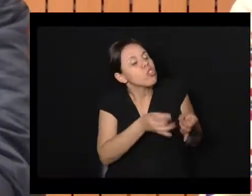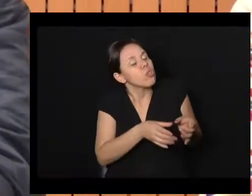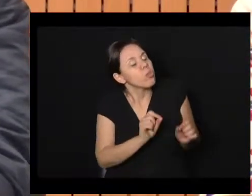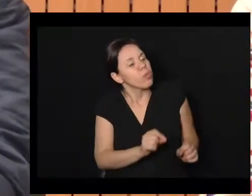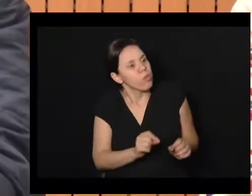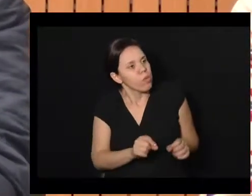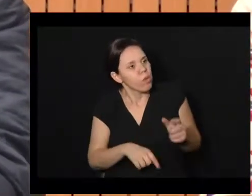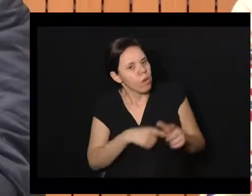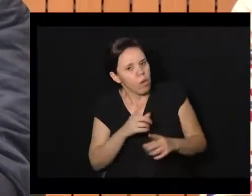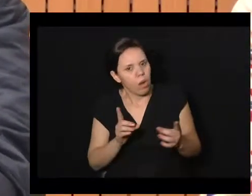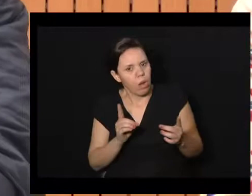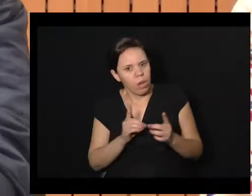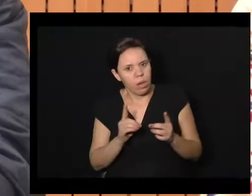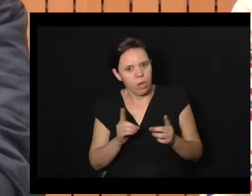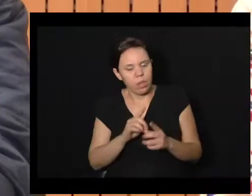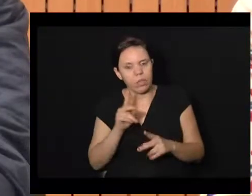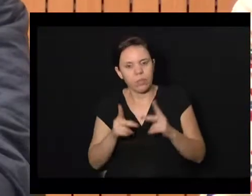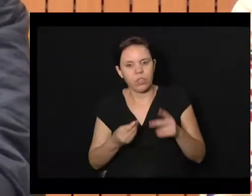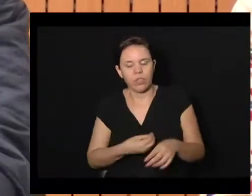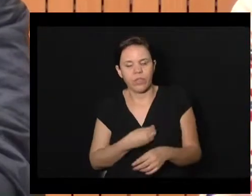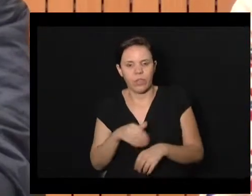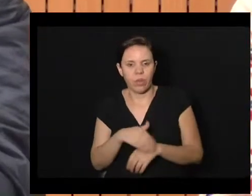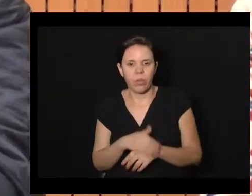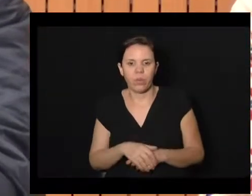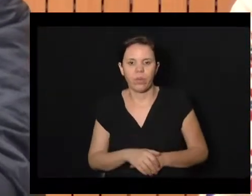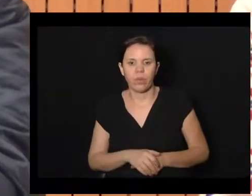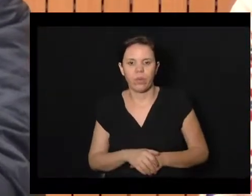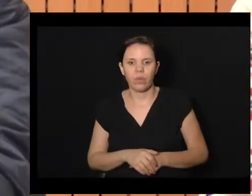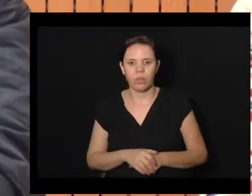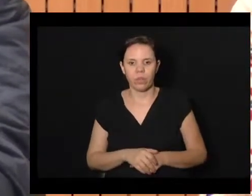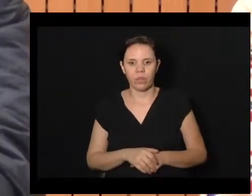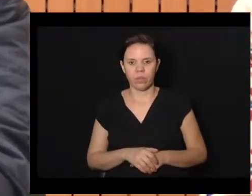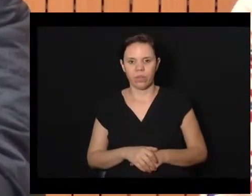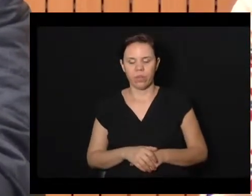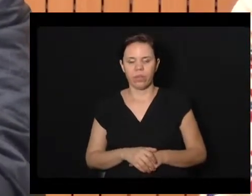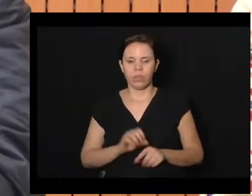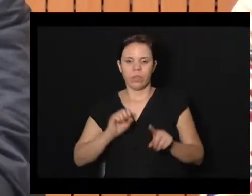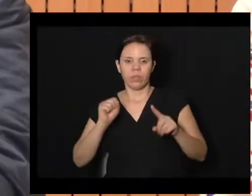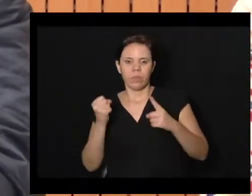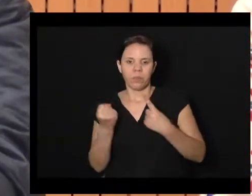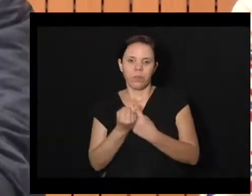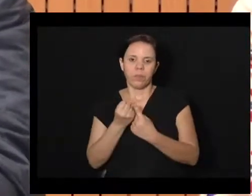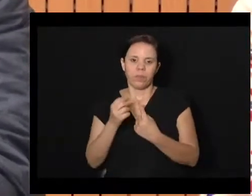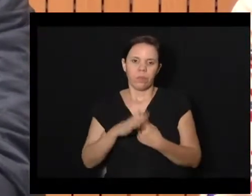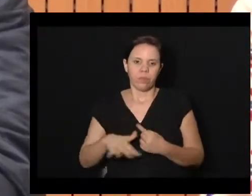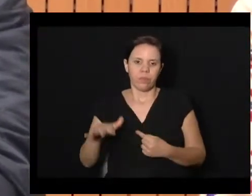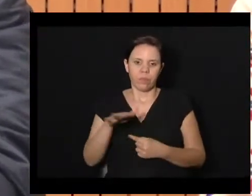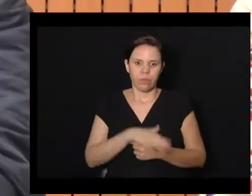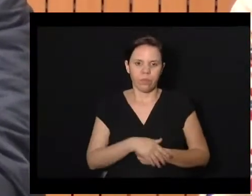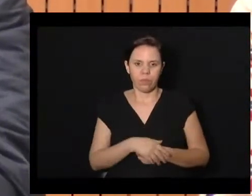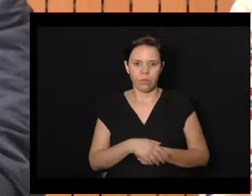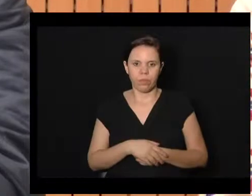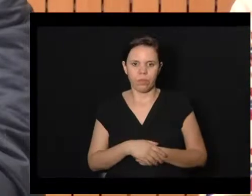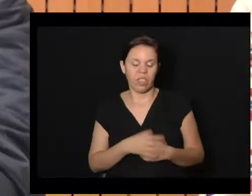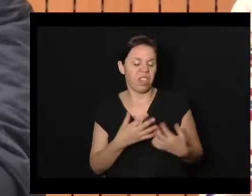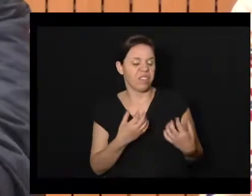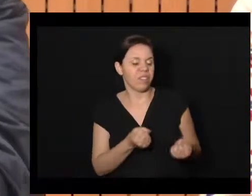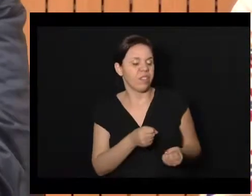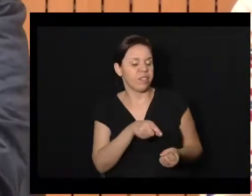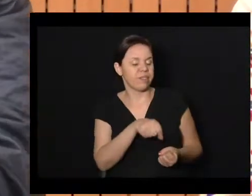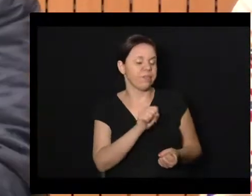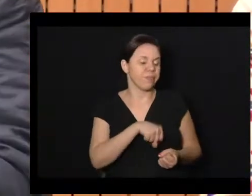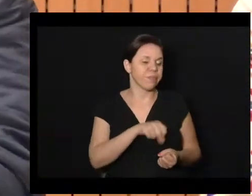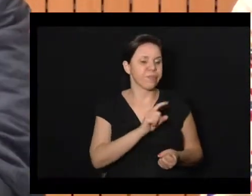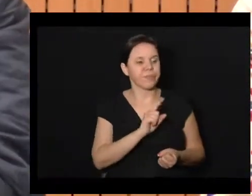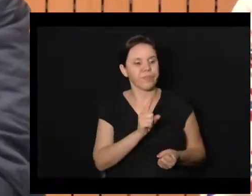de rua eles levam em consideração o modo que a sociedade considera entre a população de rua e muitas